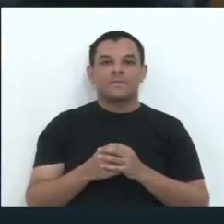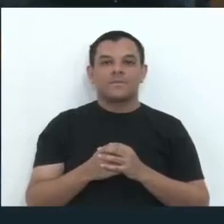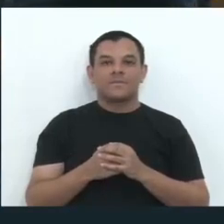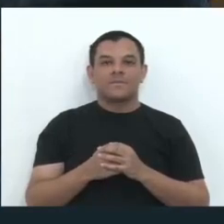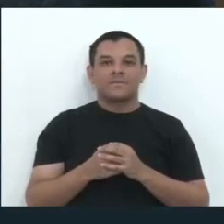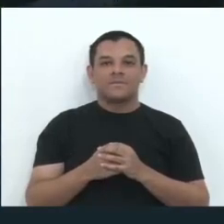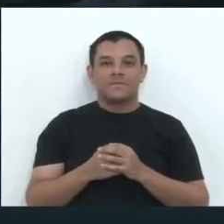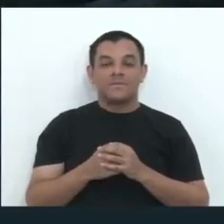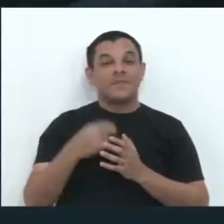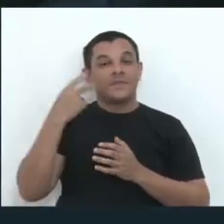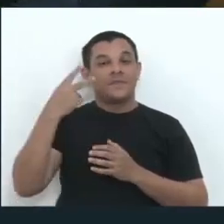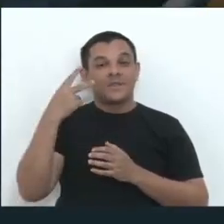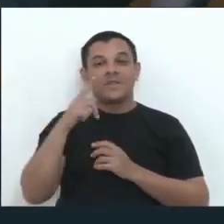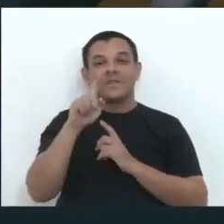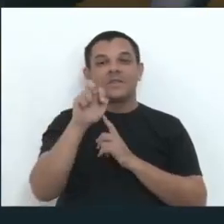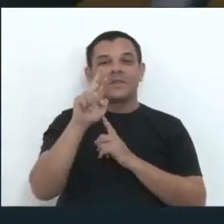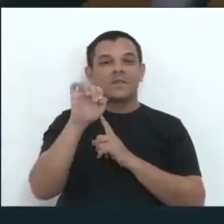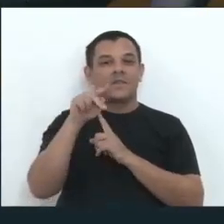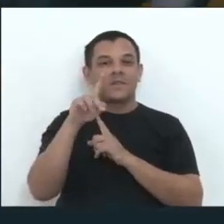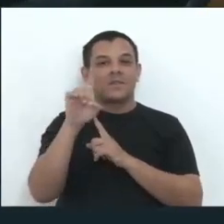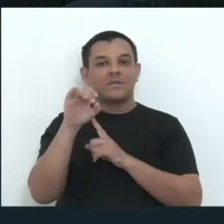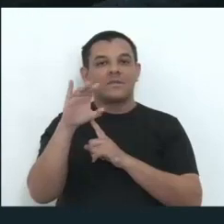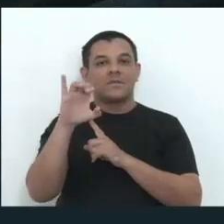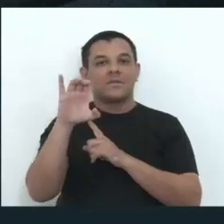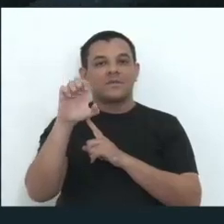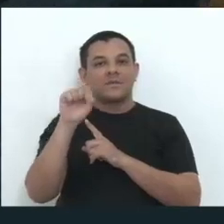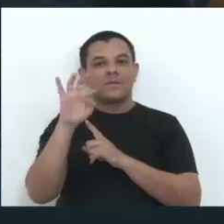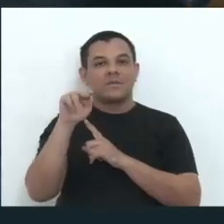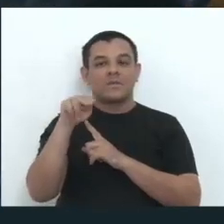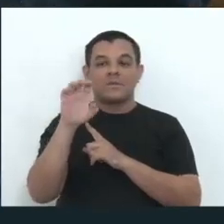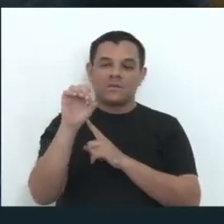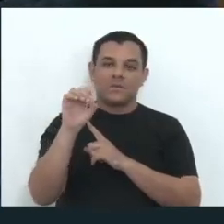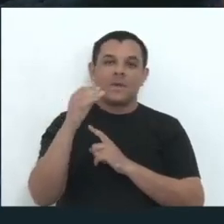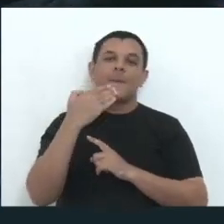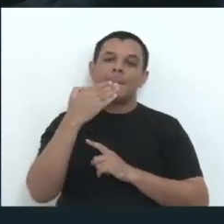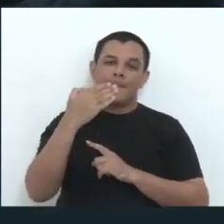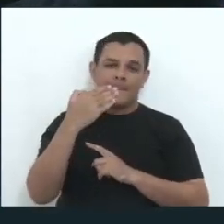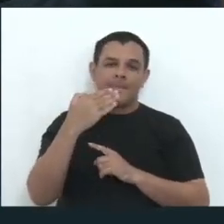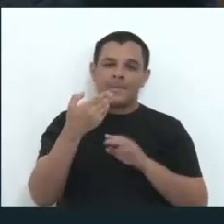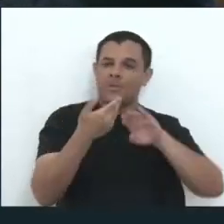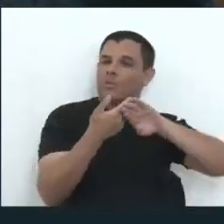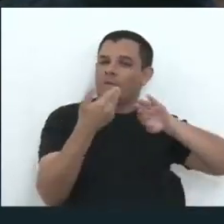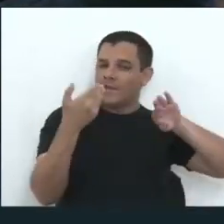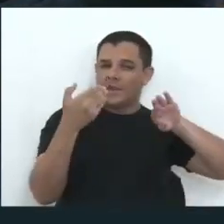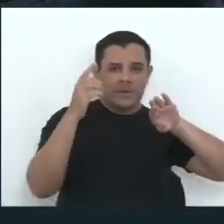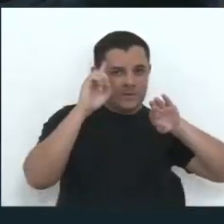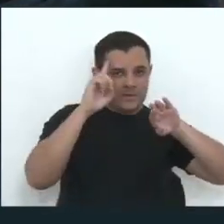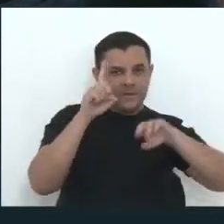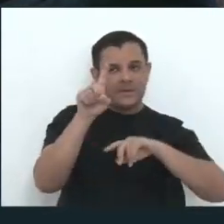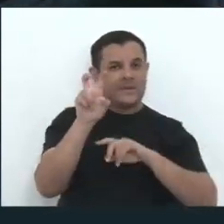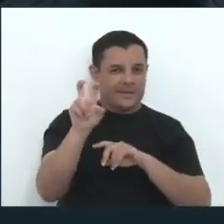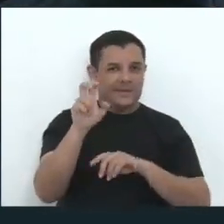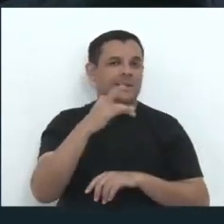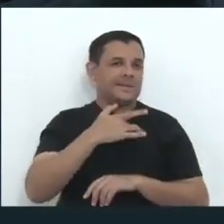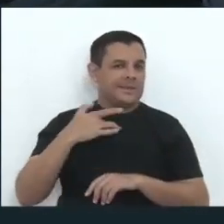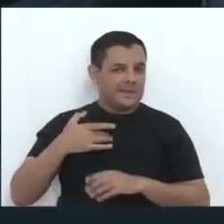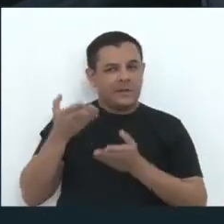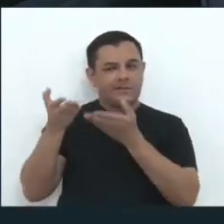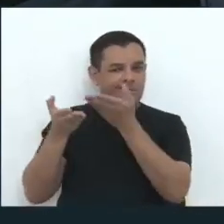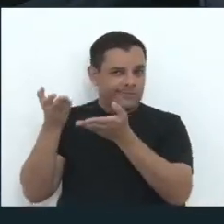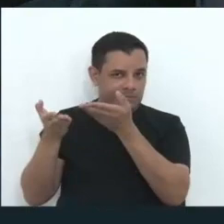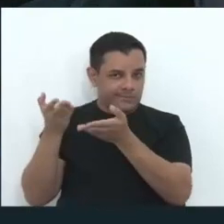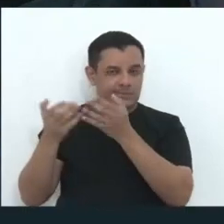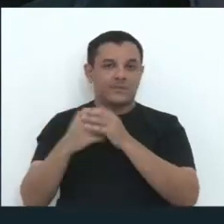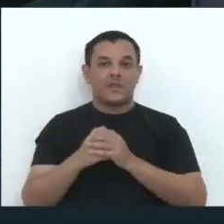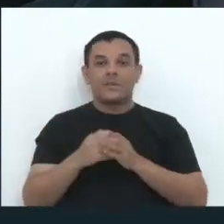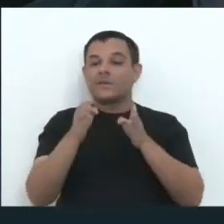Que o vereador Geraldo Celestino solicitou 15 dias de licença para tratamento de saúde, no